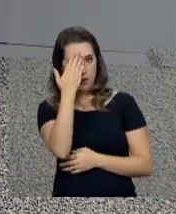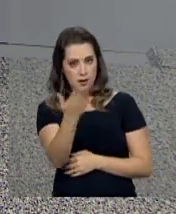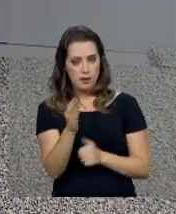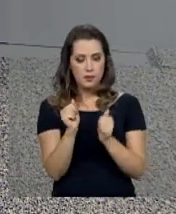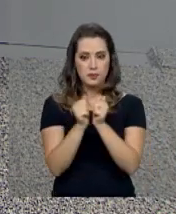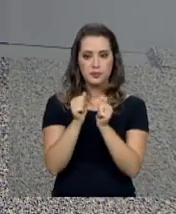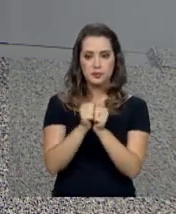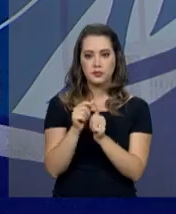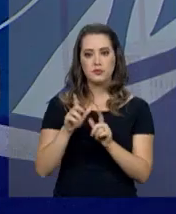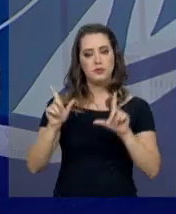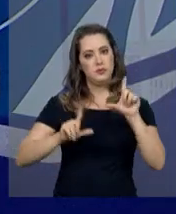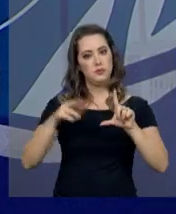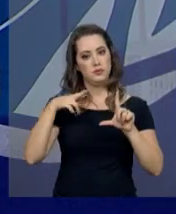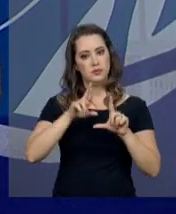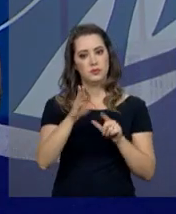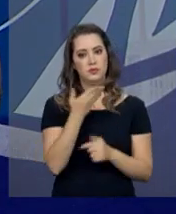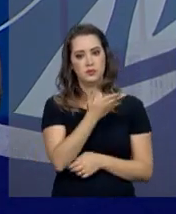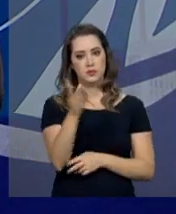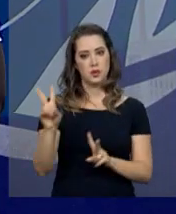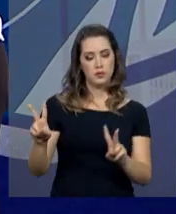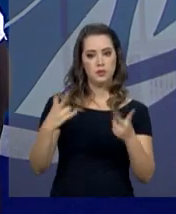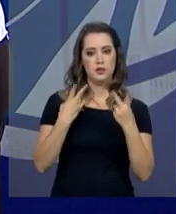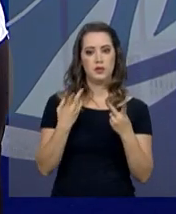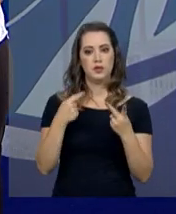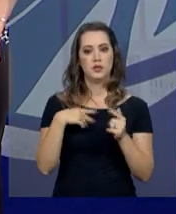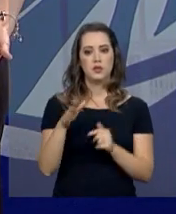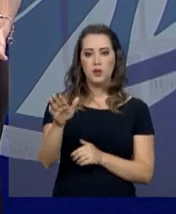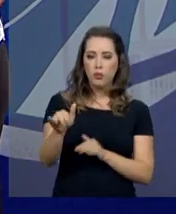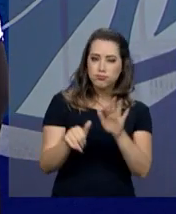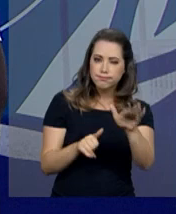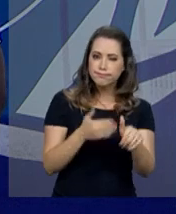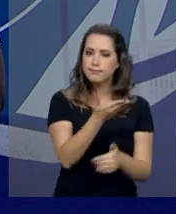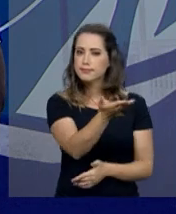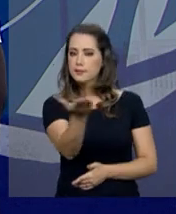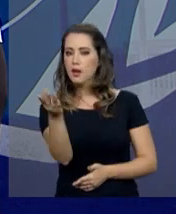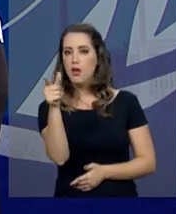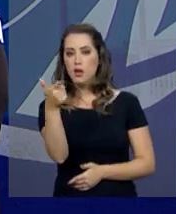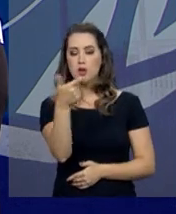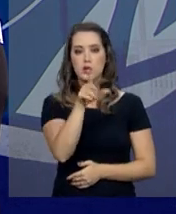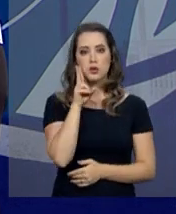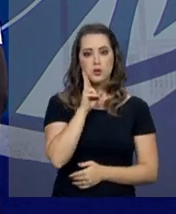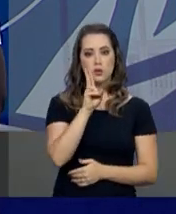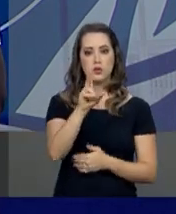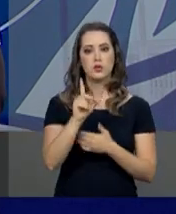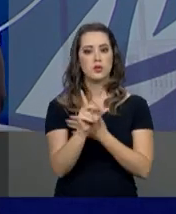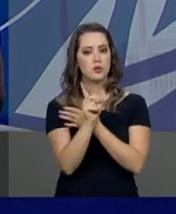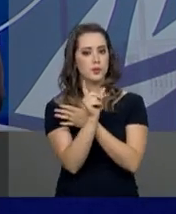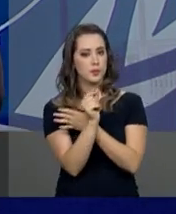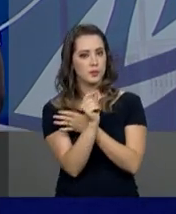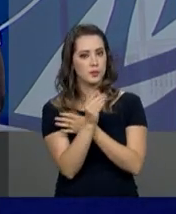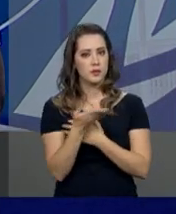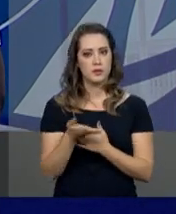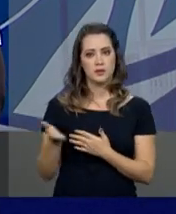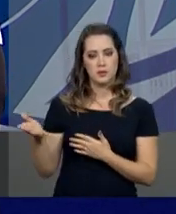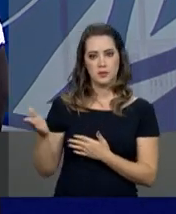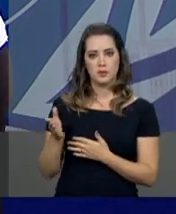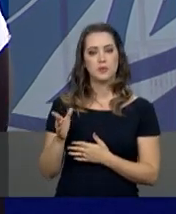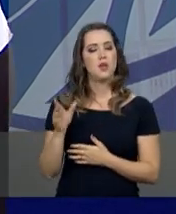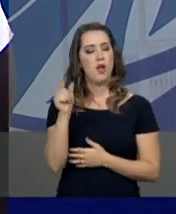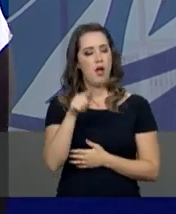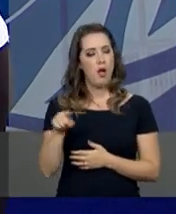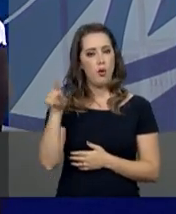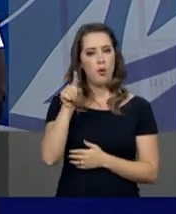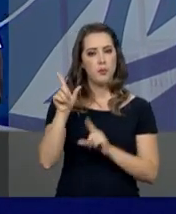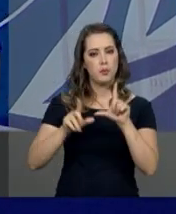a nossa transmissão agradeço a você que nos acompanhou e convidou novamente a conferir o conteúdo exclusivo que a gente preparou no arroba tv